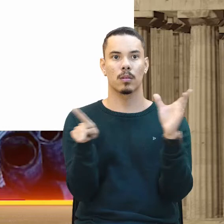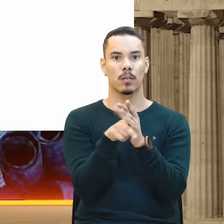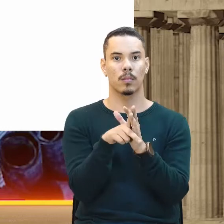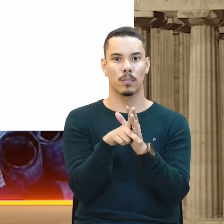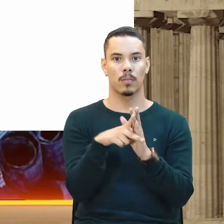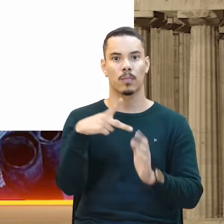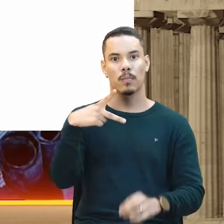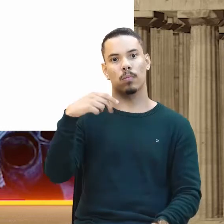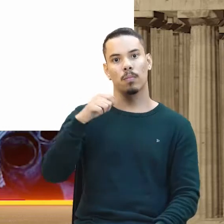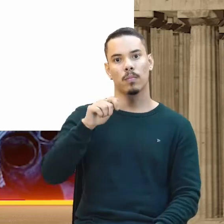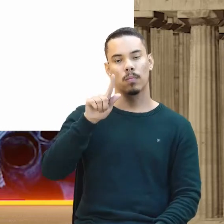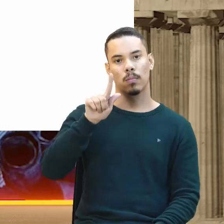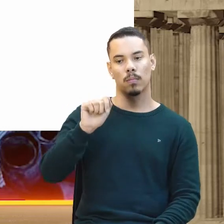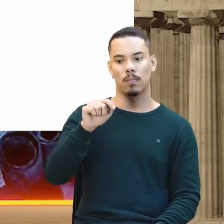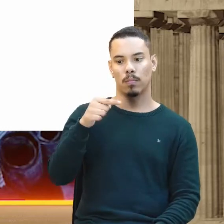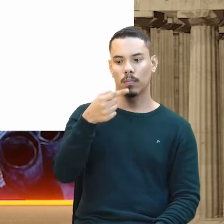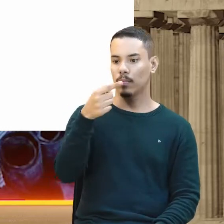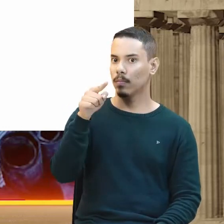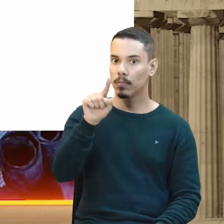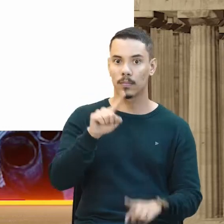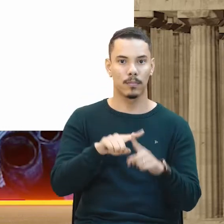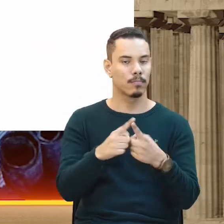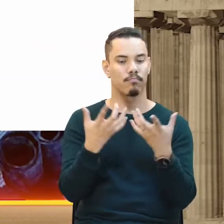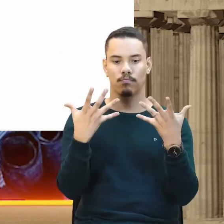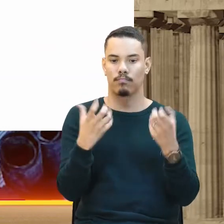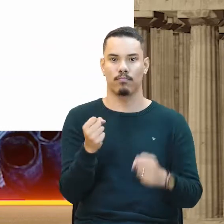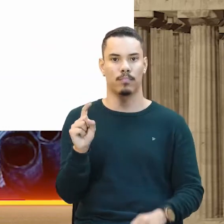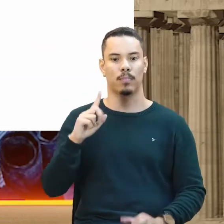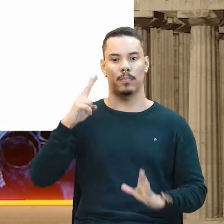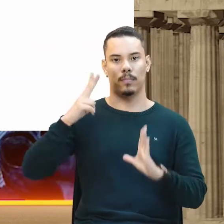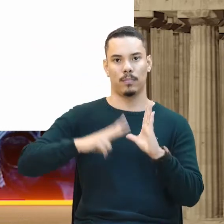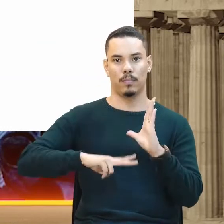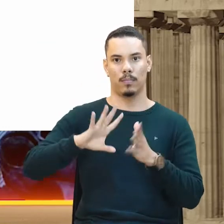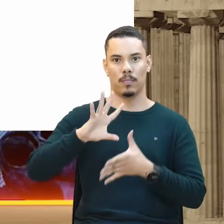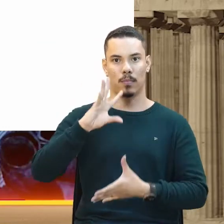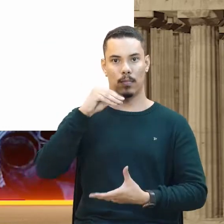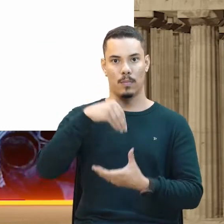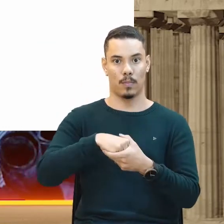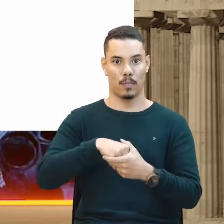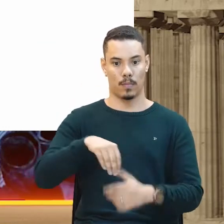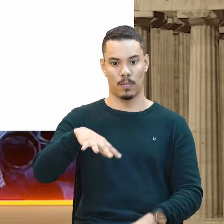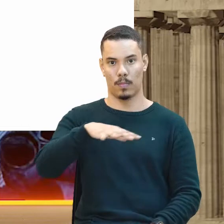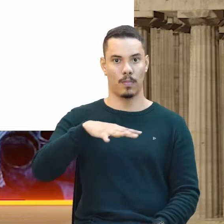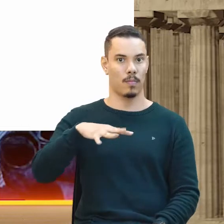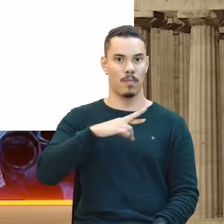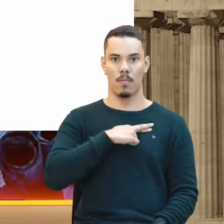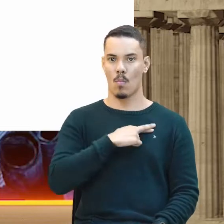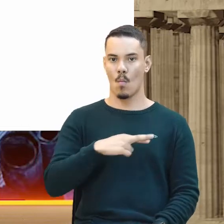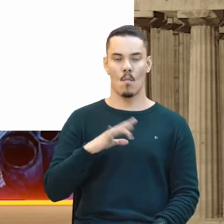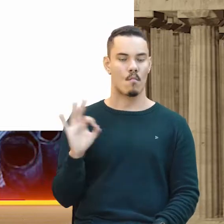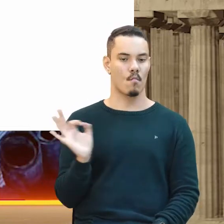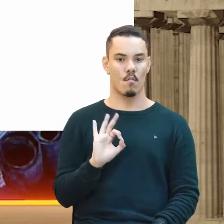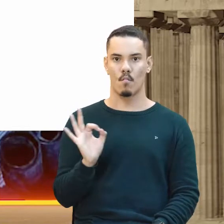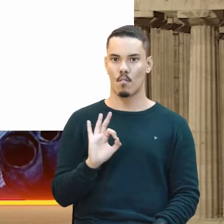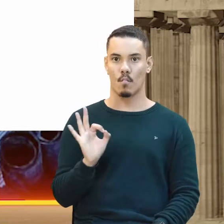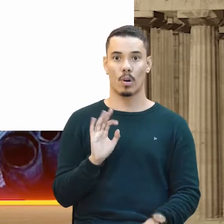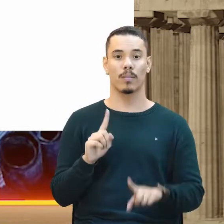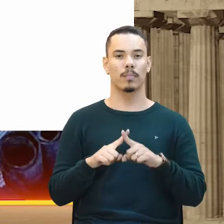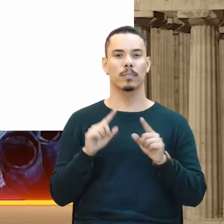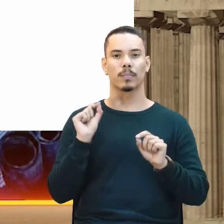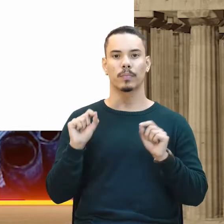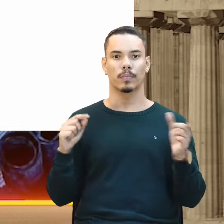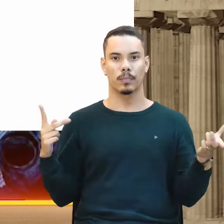pagãs. E essas obras não era permitida a leitura dela dentro do meio religioso. Só que aconteceu o